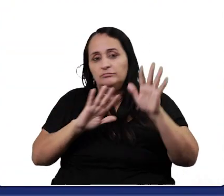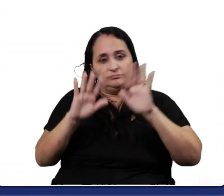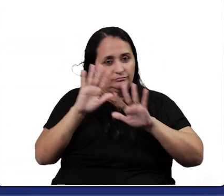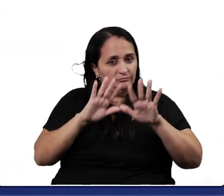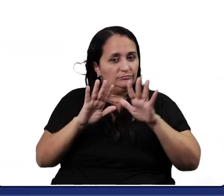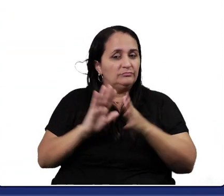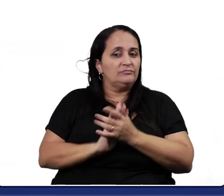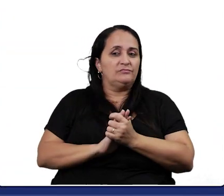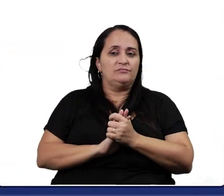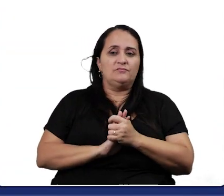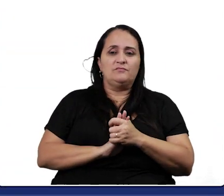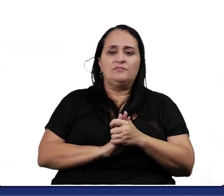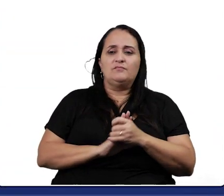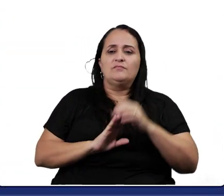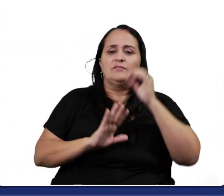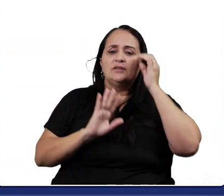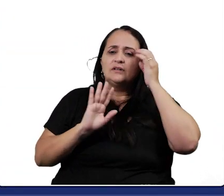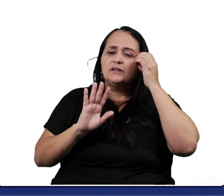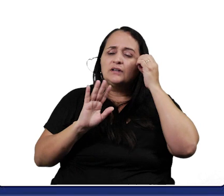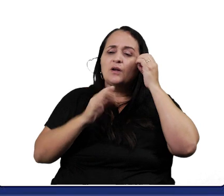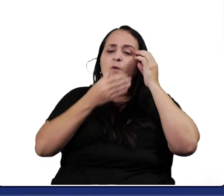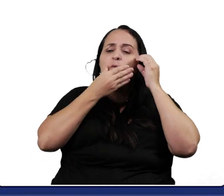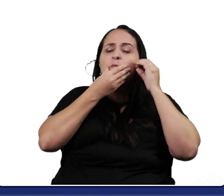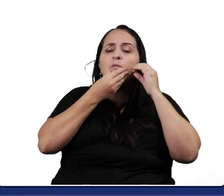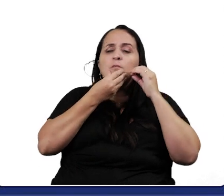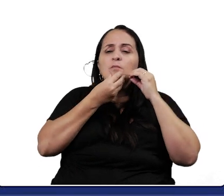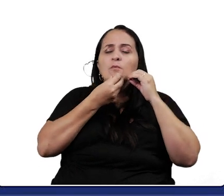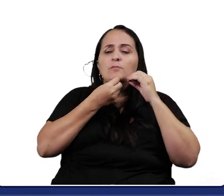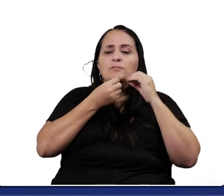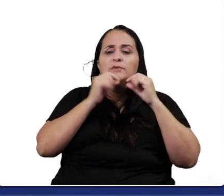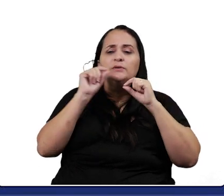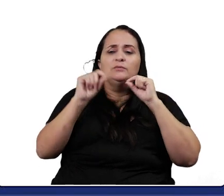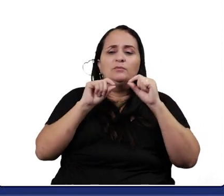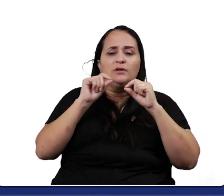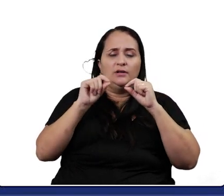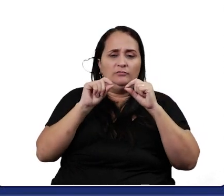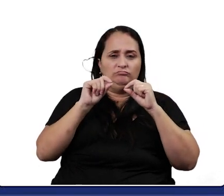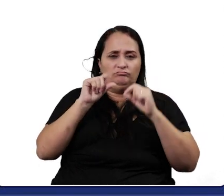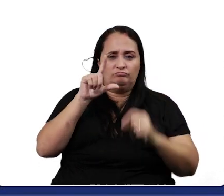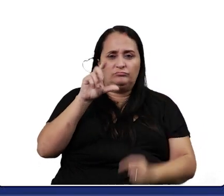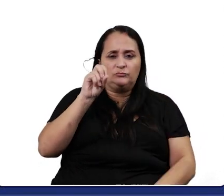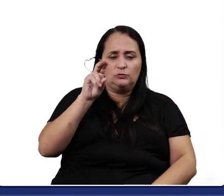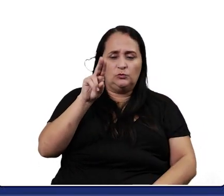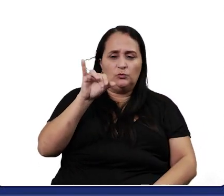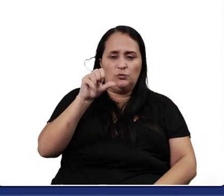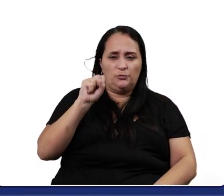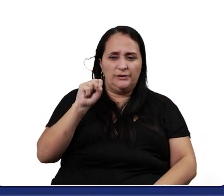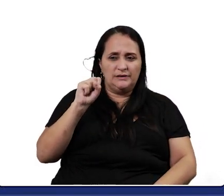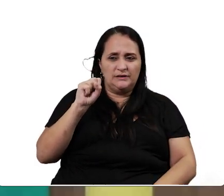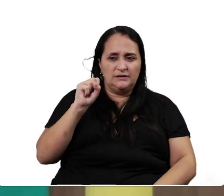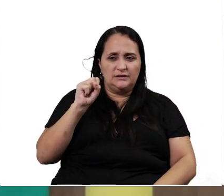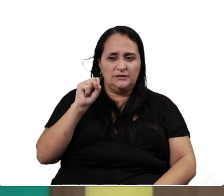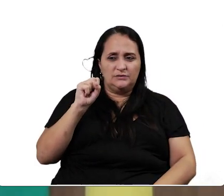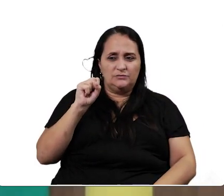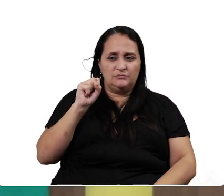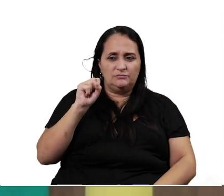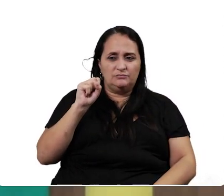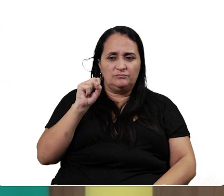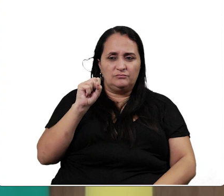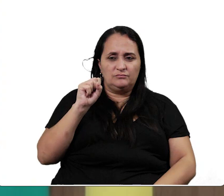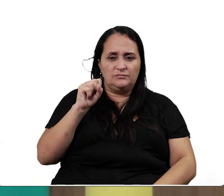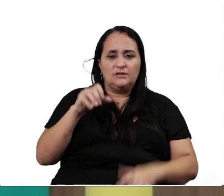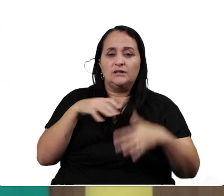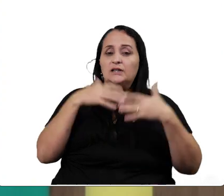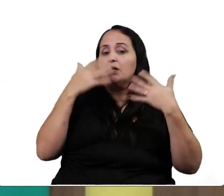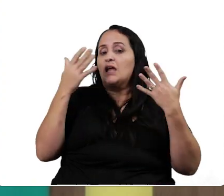O alemão Luz Long deu uma dica de ouro ao rival. Quem era o rival de Luz Long? Era